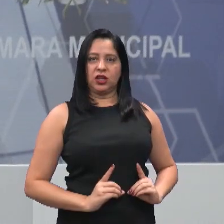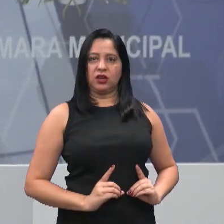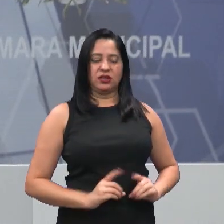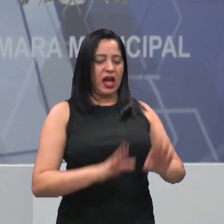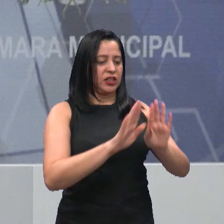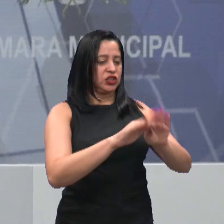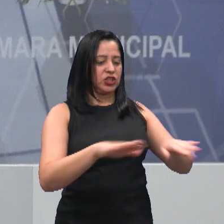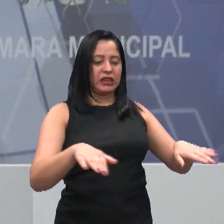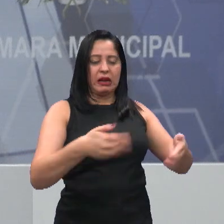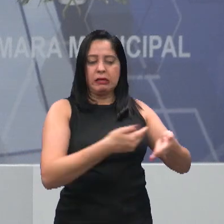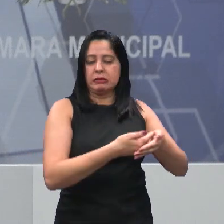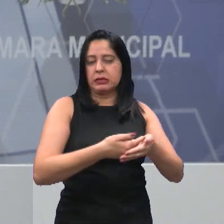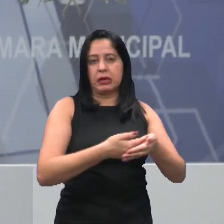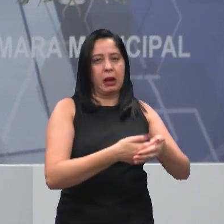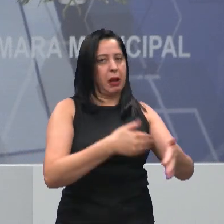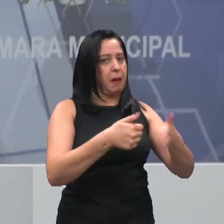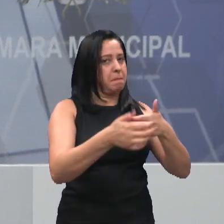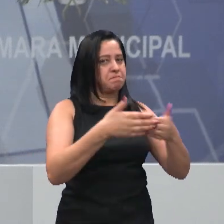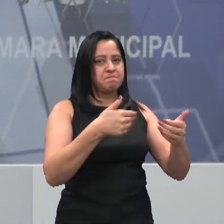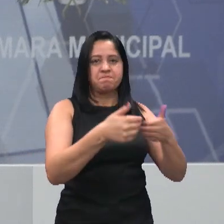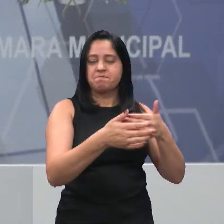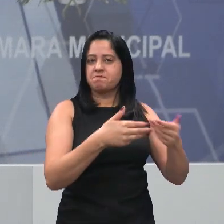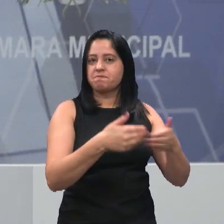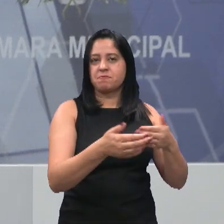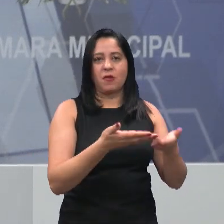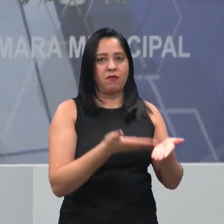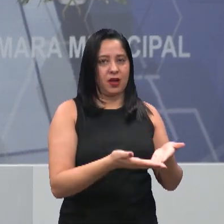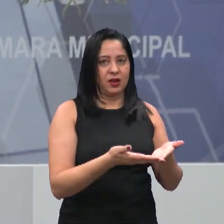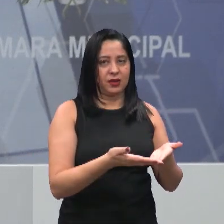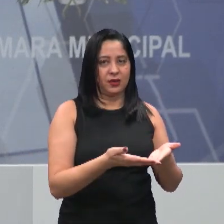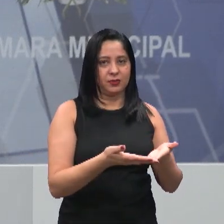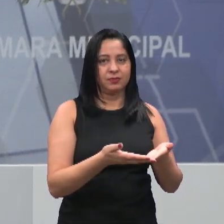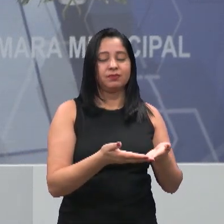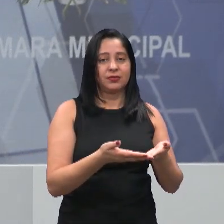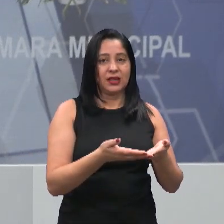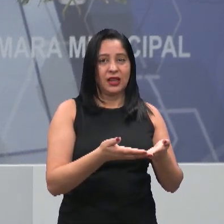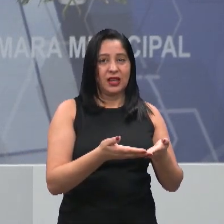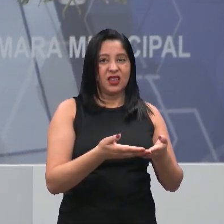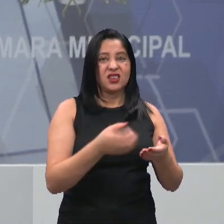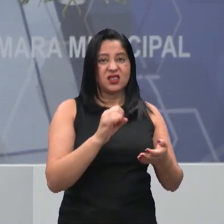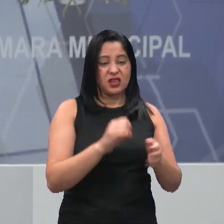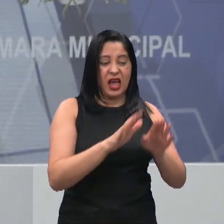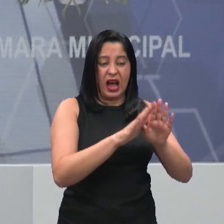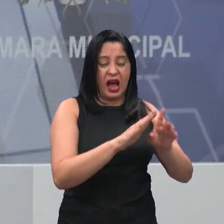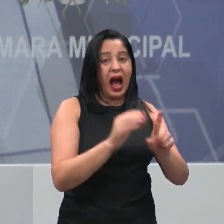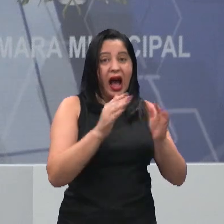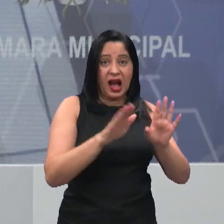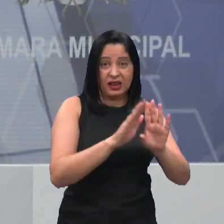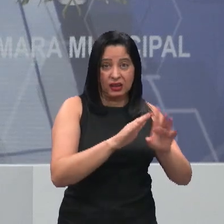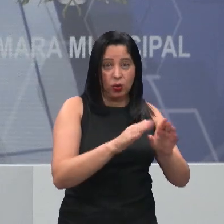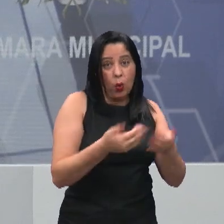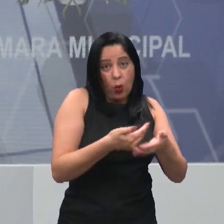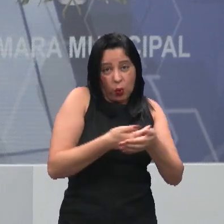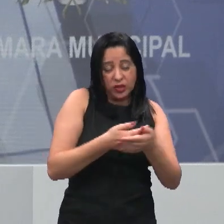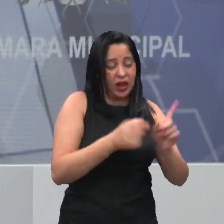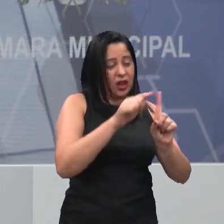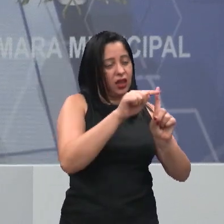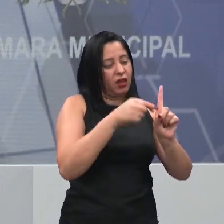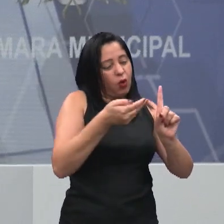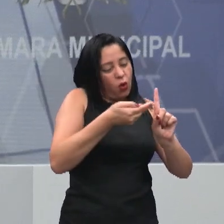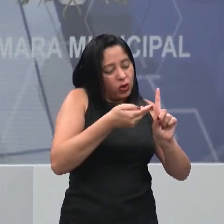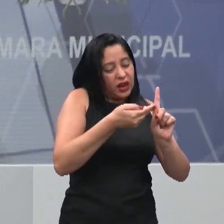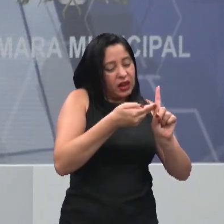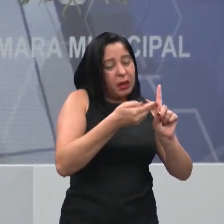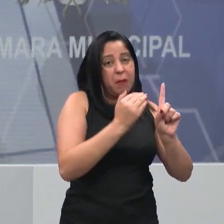criança que não alcance a vida, que perca a vida na barriga da mãe, na nossa cidade, e que a